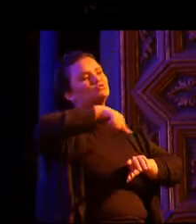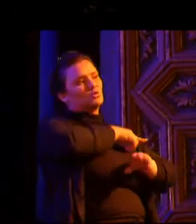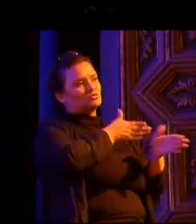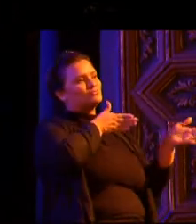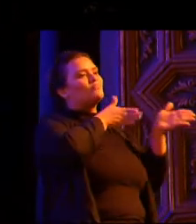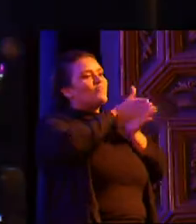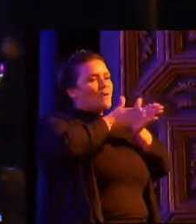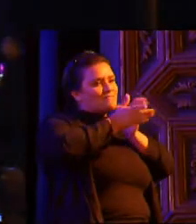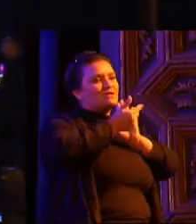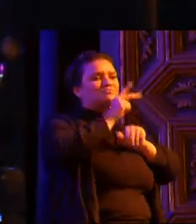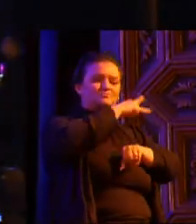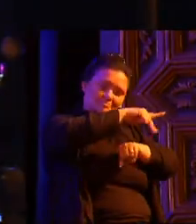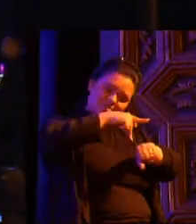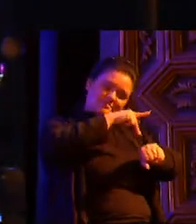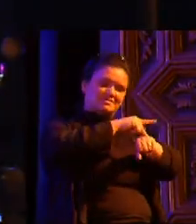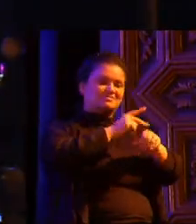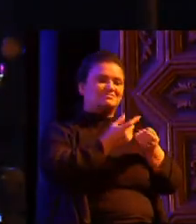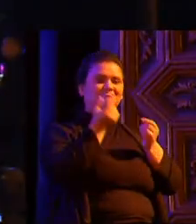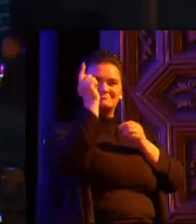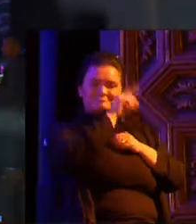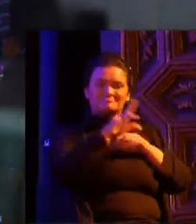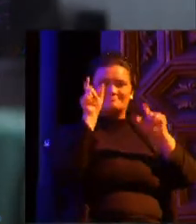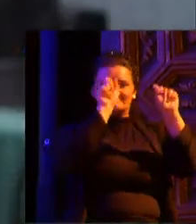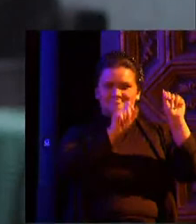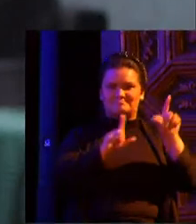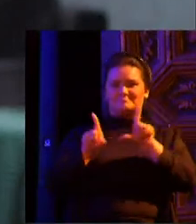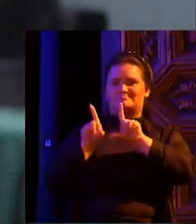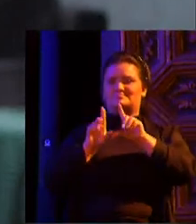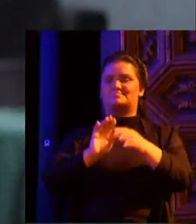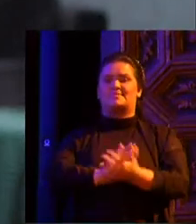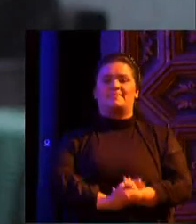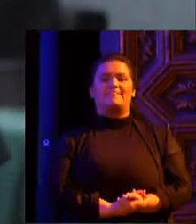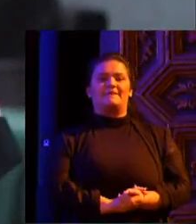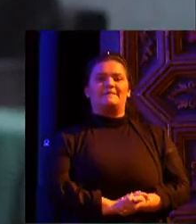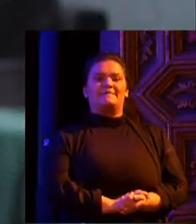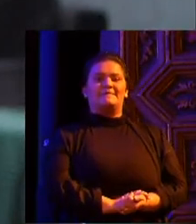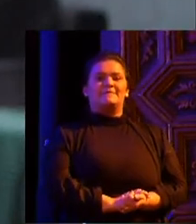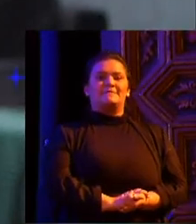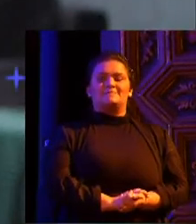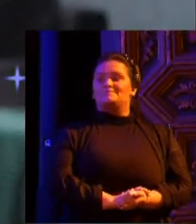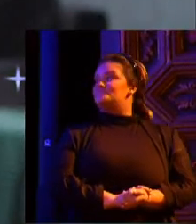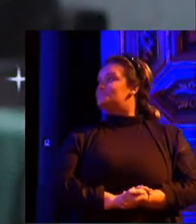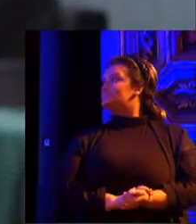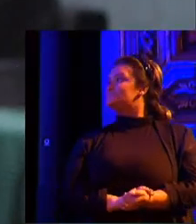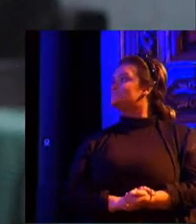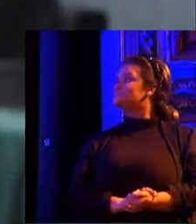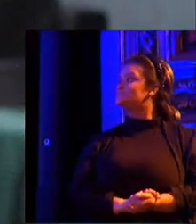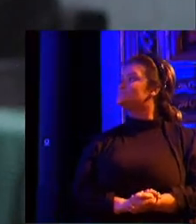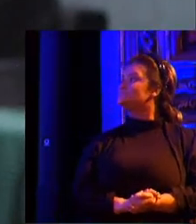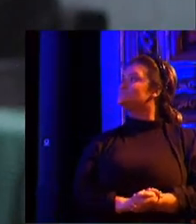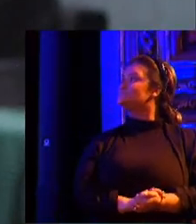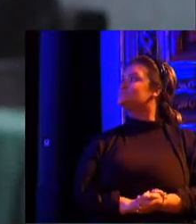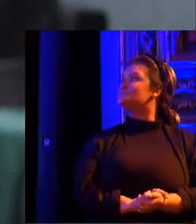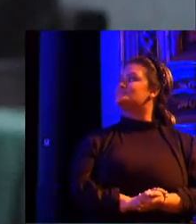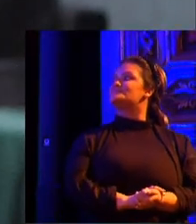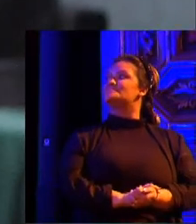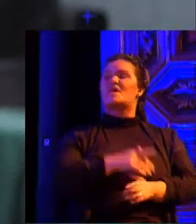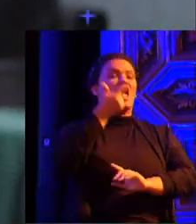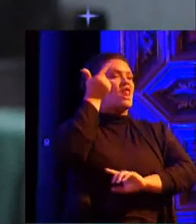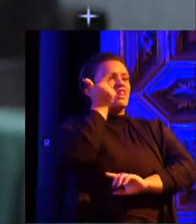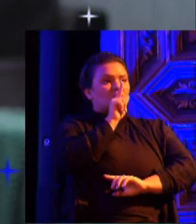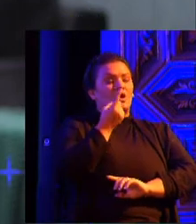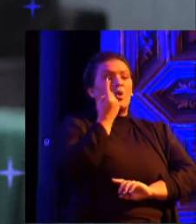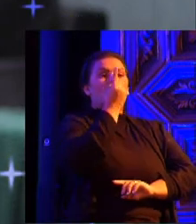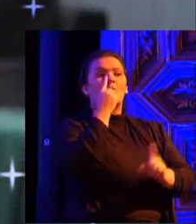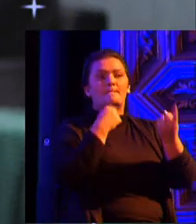momentos dessa premiação. Roda, VT. A música do Pará, ela é plural. Não existe uma música